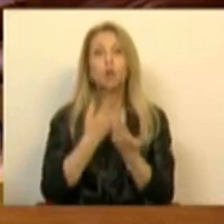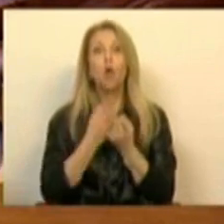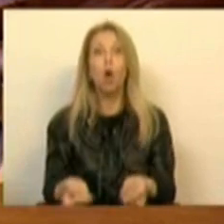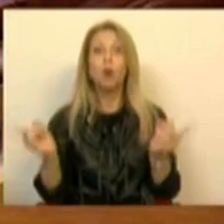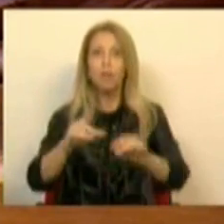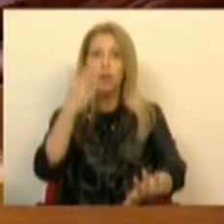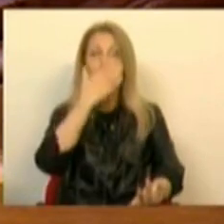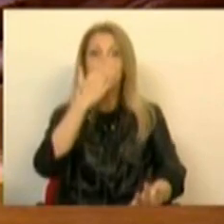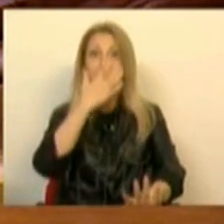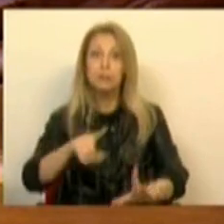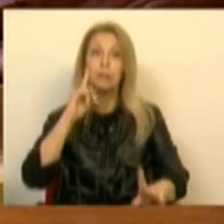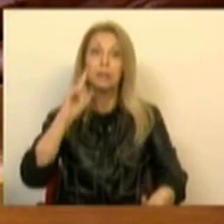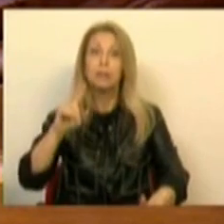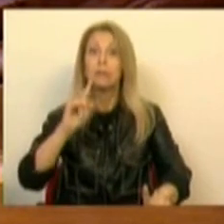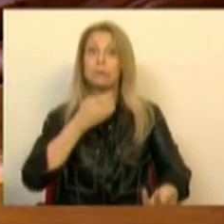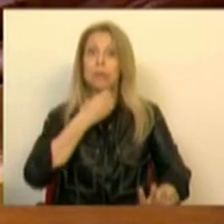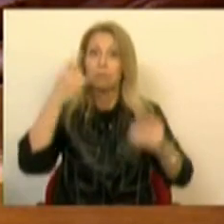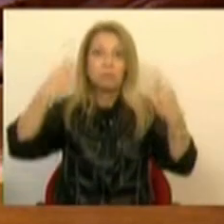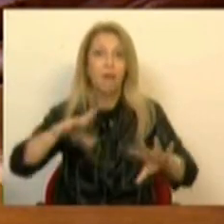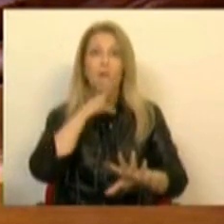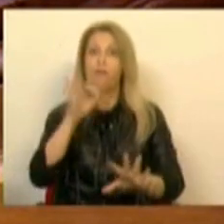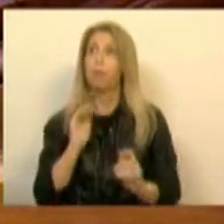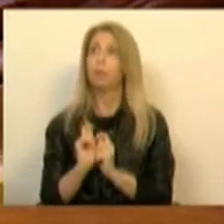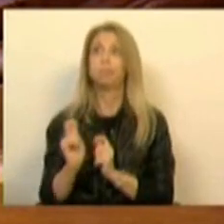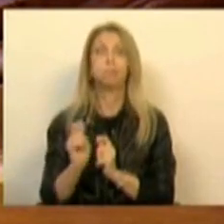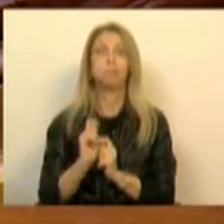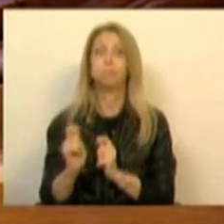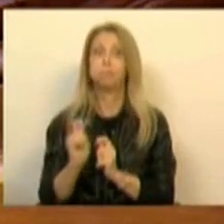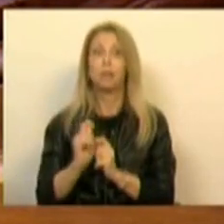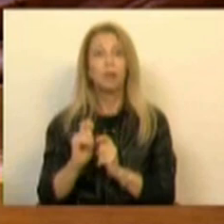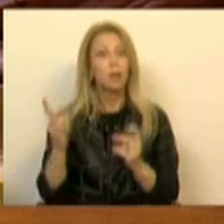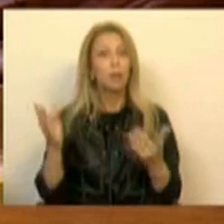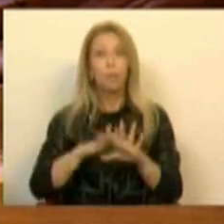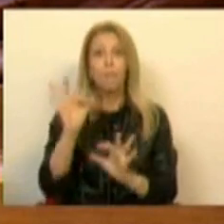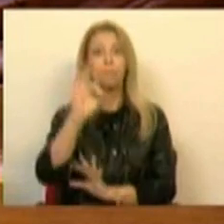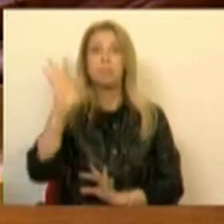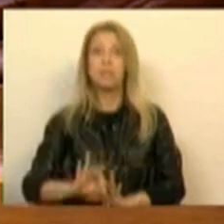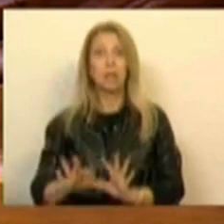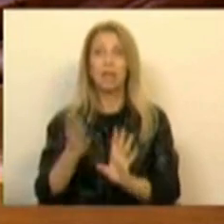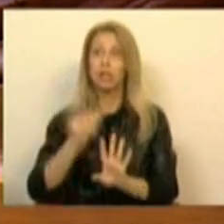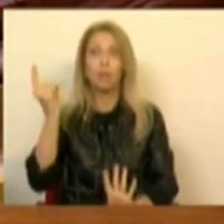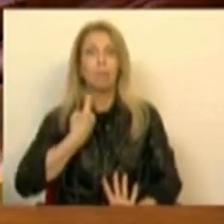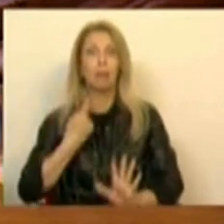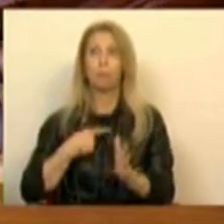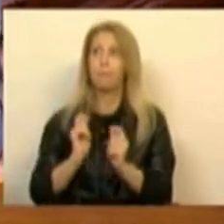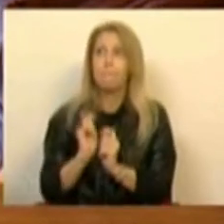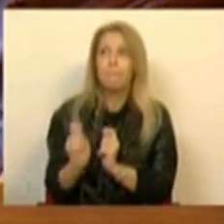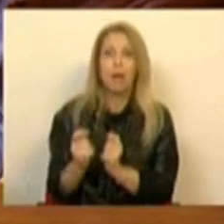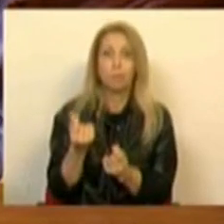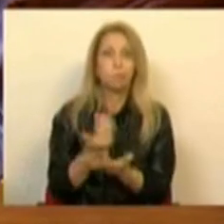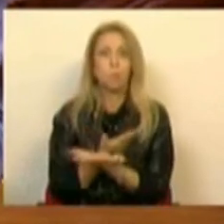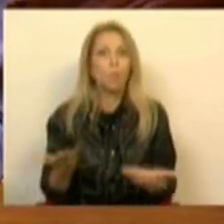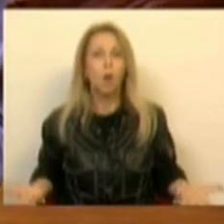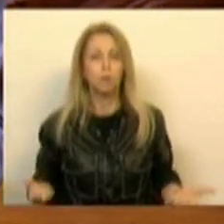famílias responderem ao teste para além dos testes de stress a que foram submetidos. As pessoas estão preocupadas,